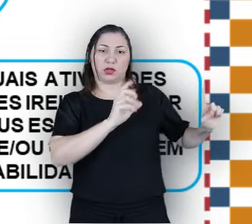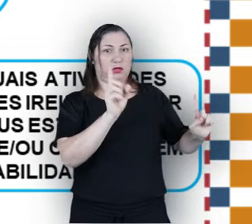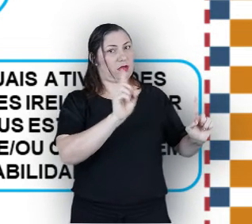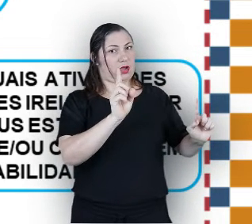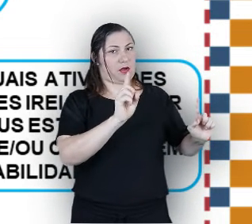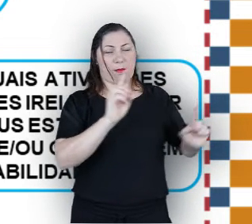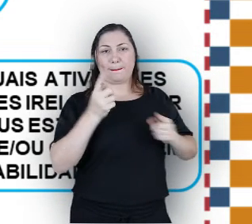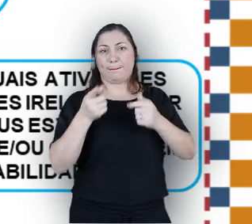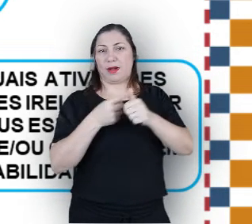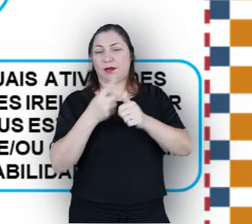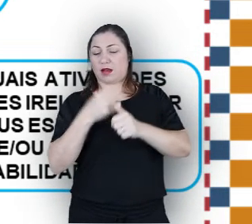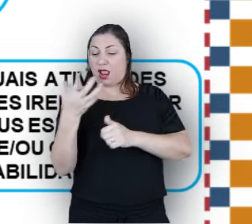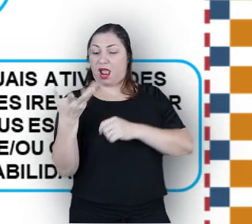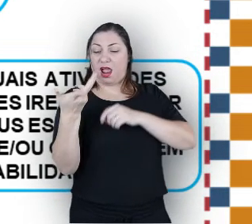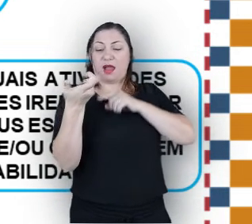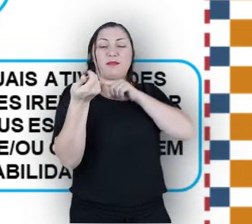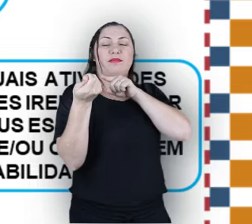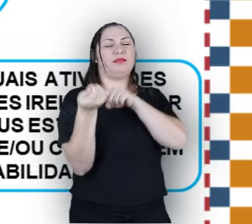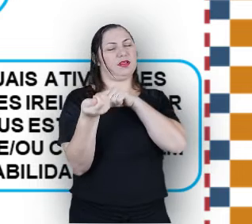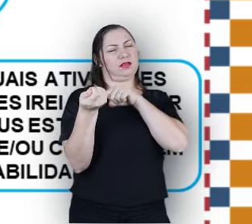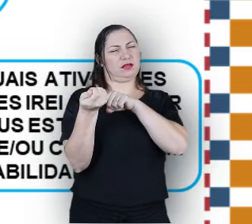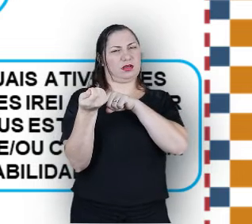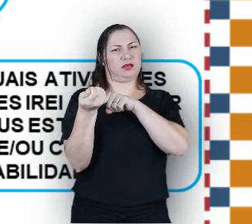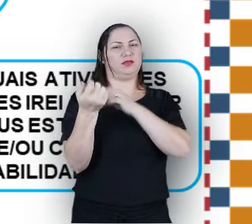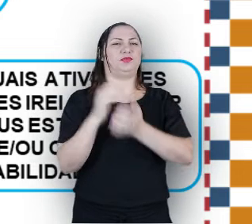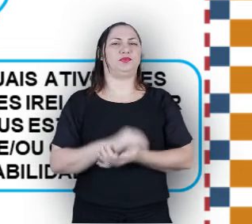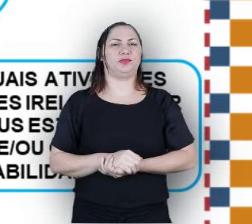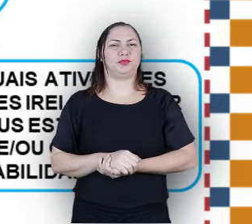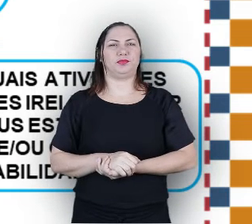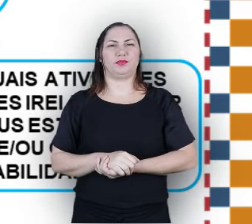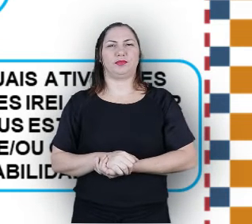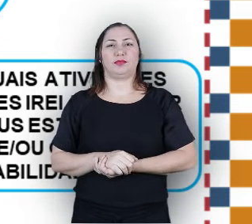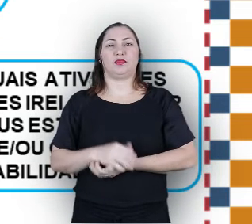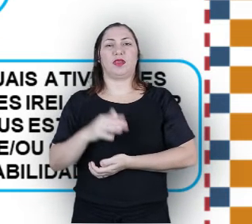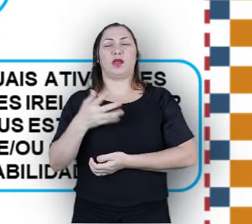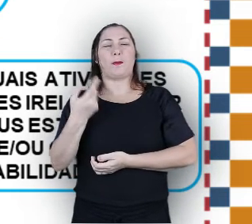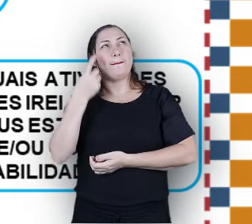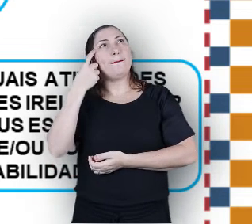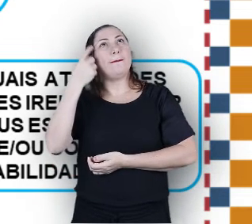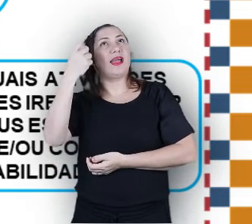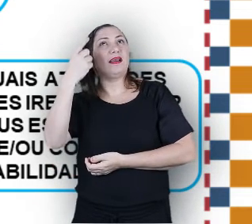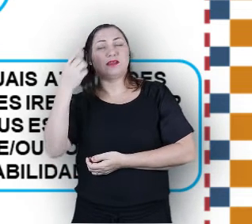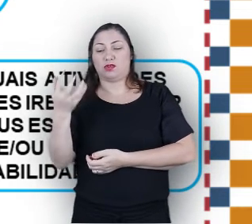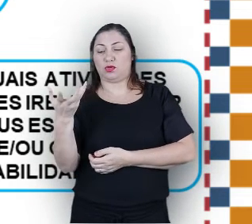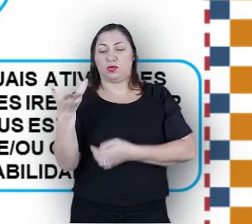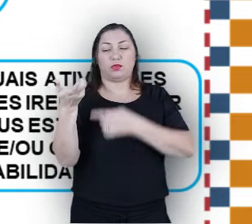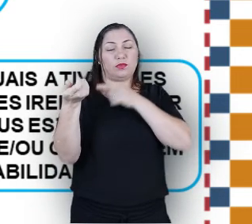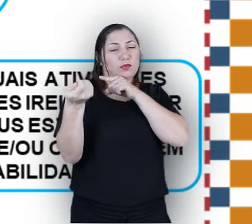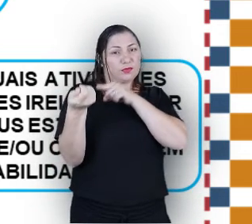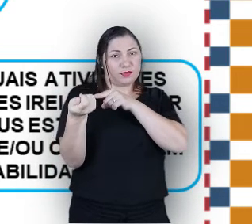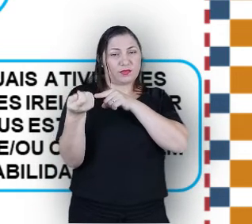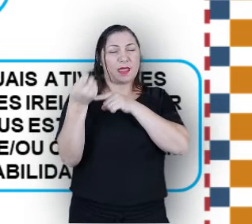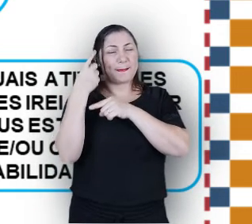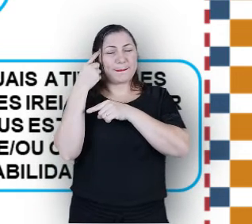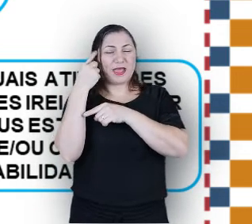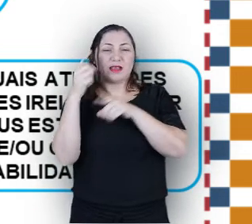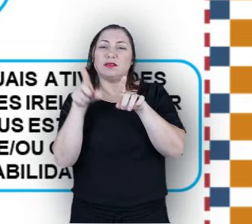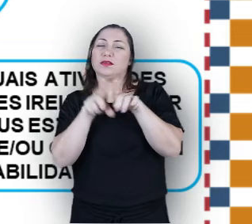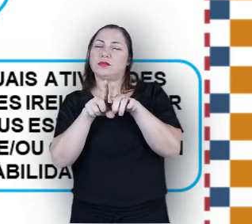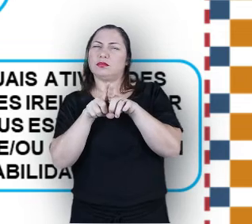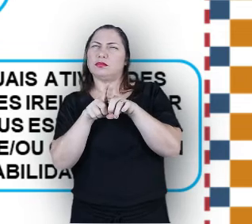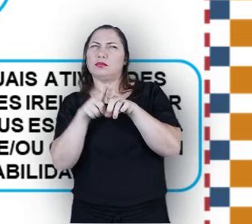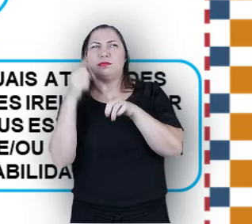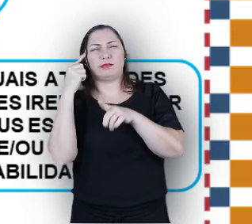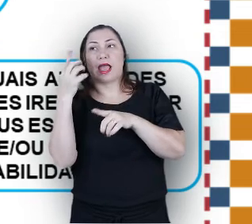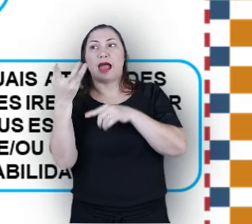quais conteúdos eu irei selecionar dentre aqueles que os meus estudantes